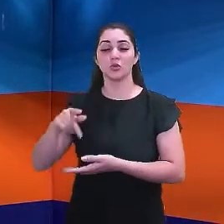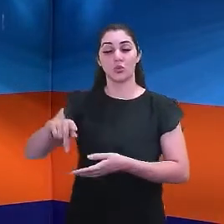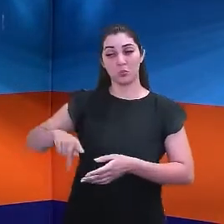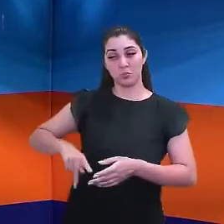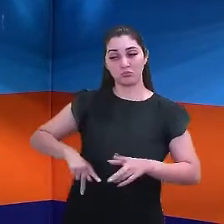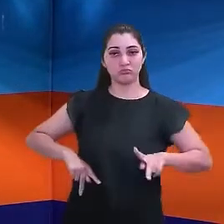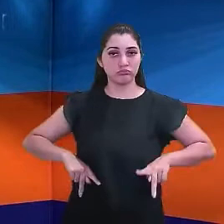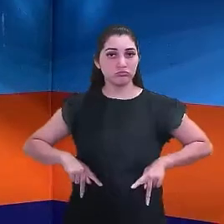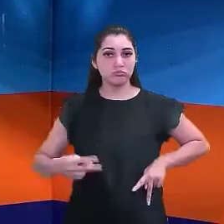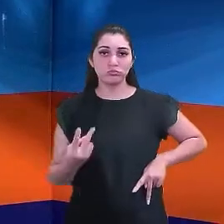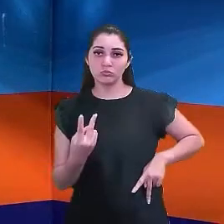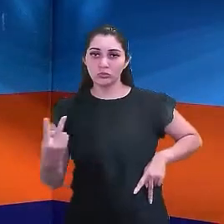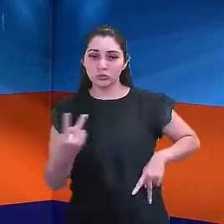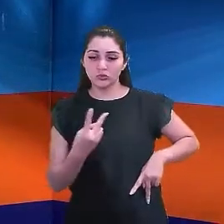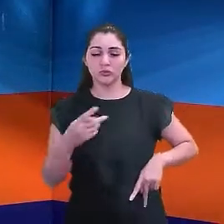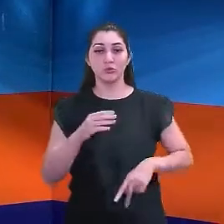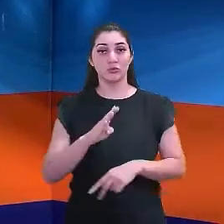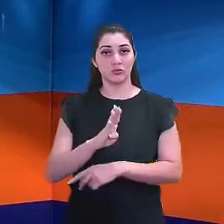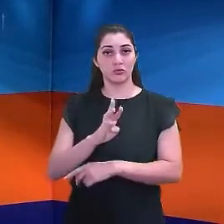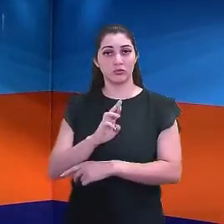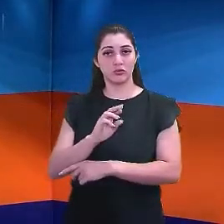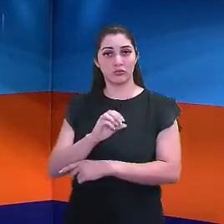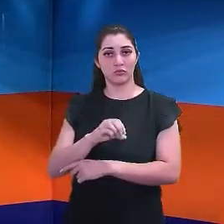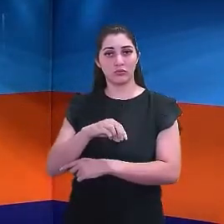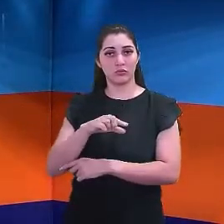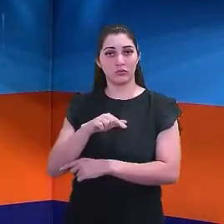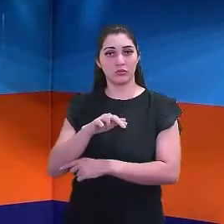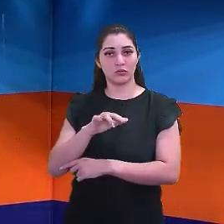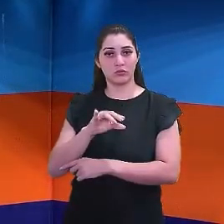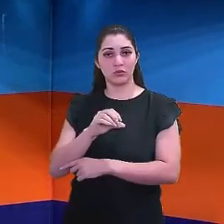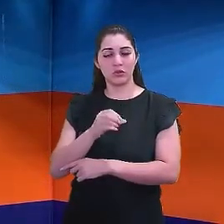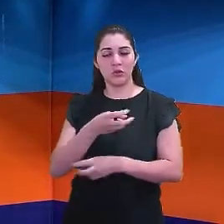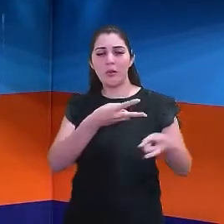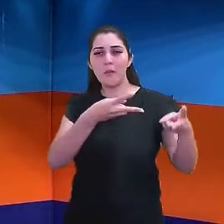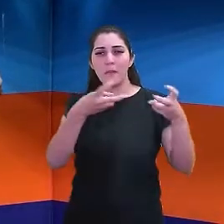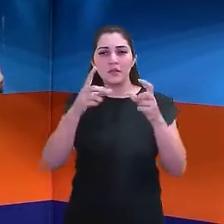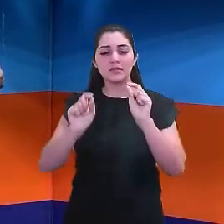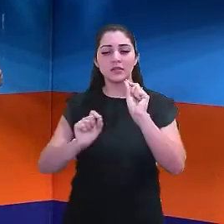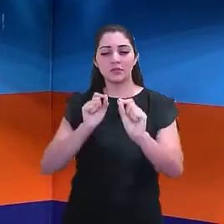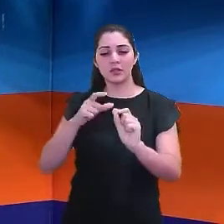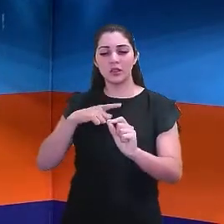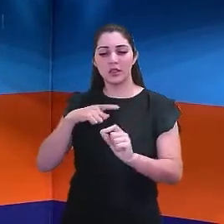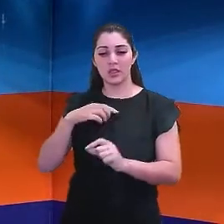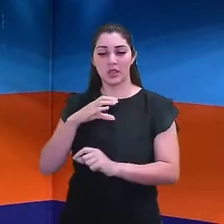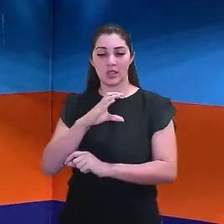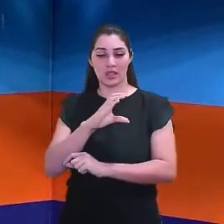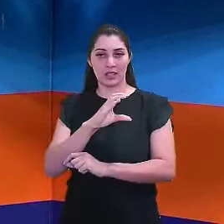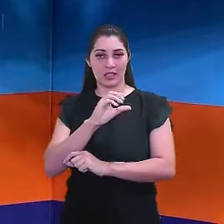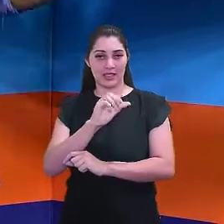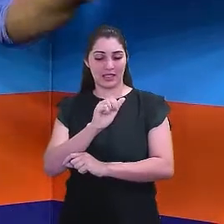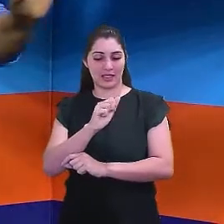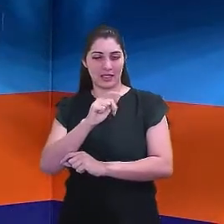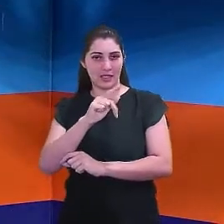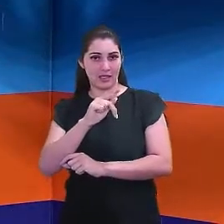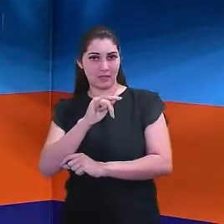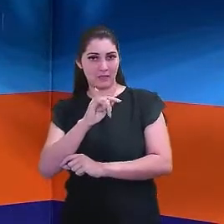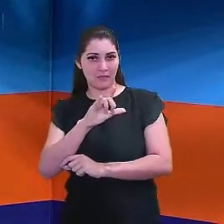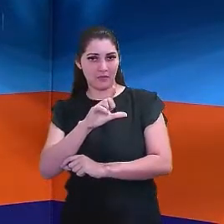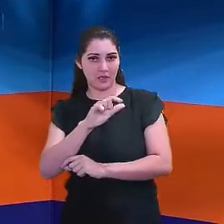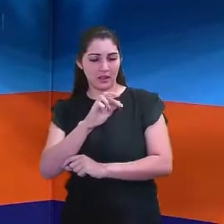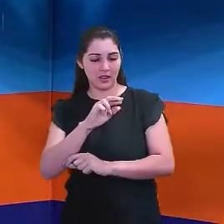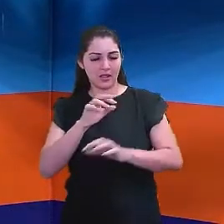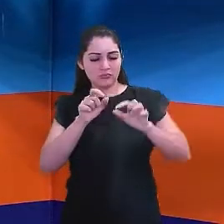lá no finalzinho dos bronquíolos, você percebe nitidamente que aqui você está vendo aqui, ó, um capilar. Capilar é esse vaso